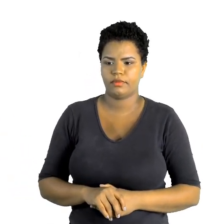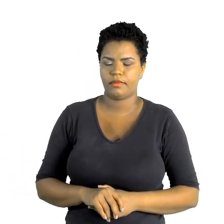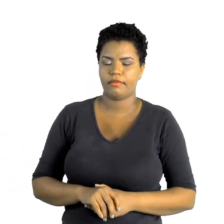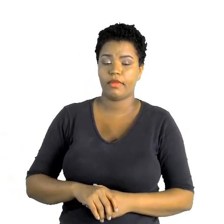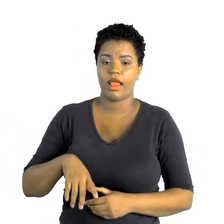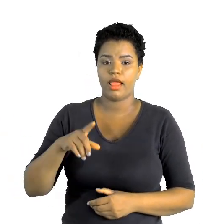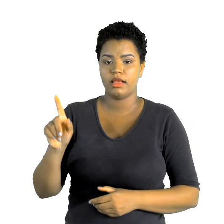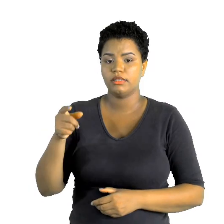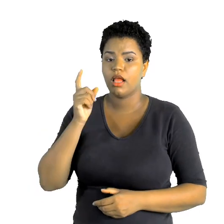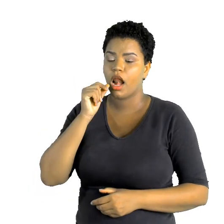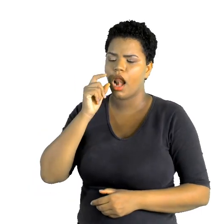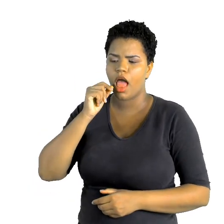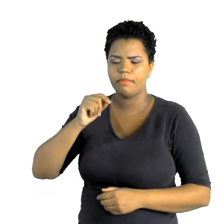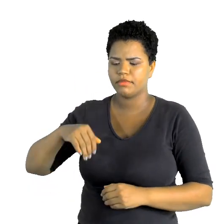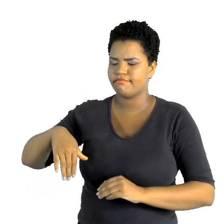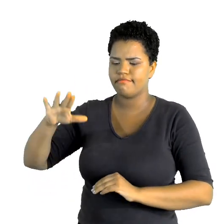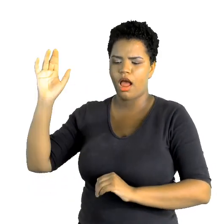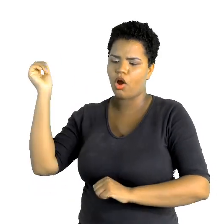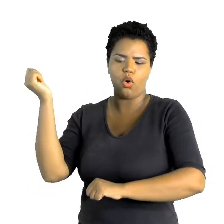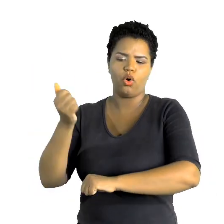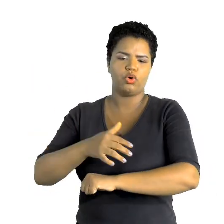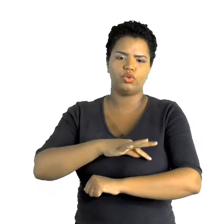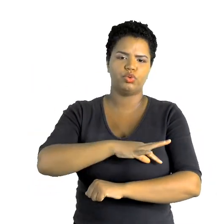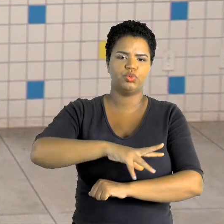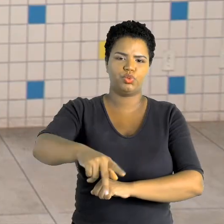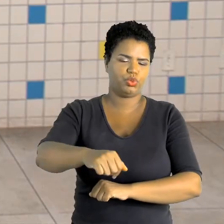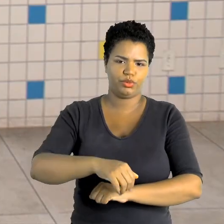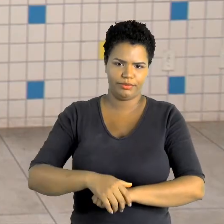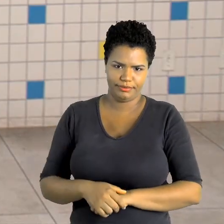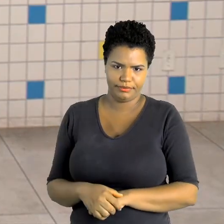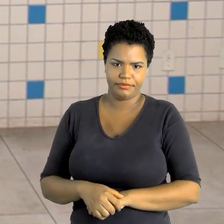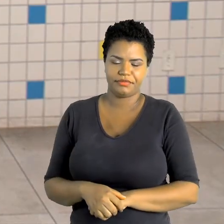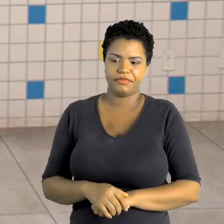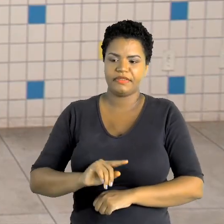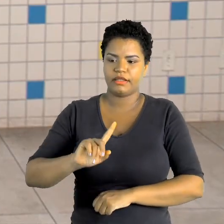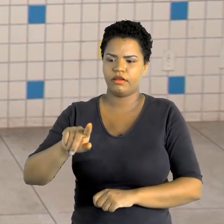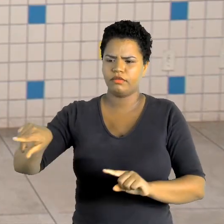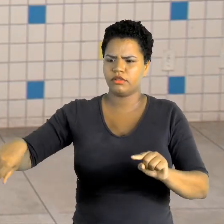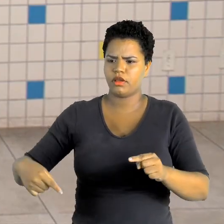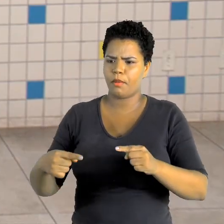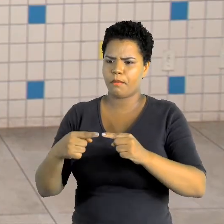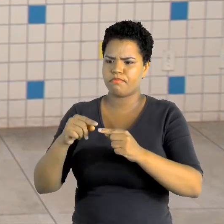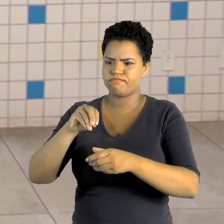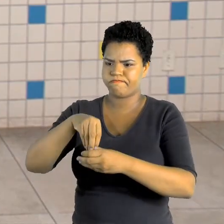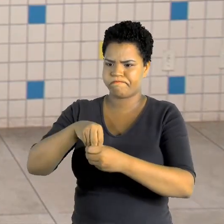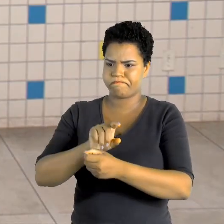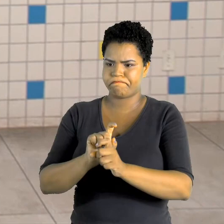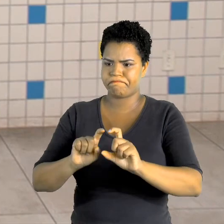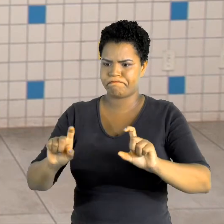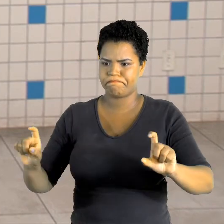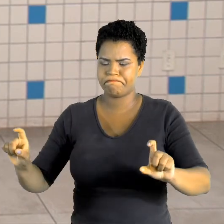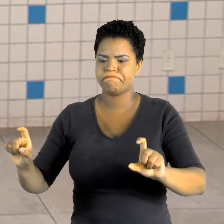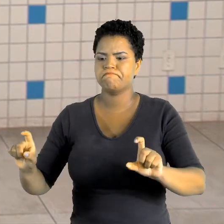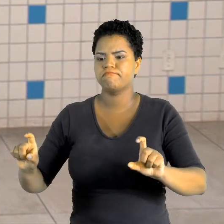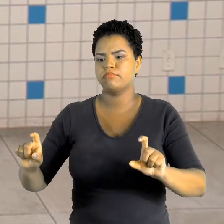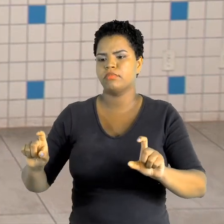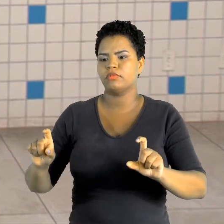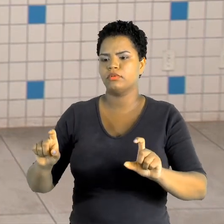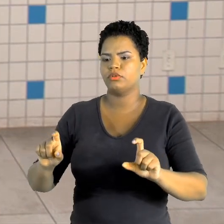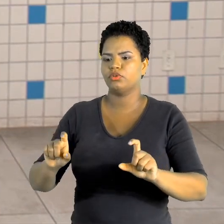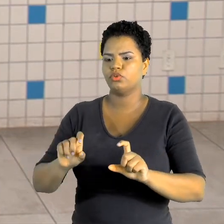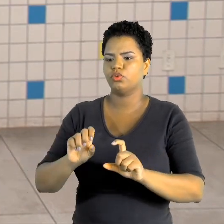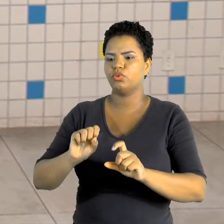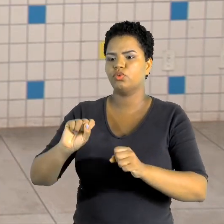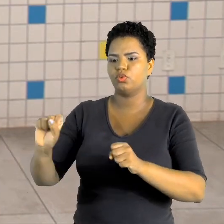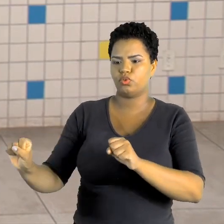tá? Então, só para vocês entenderem bem essa aplicação aí na frase do nosso